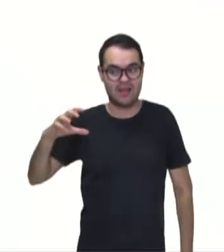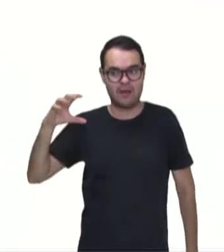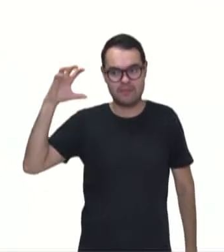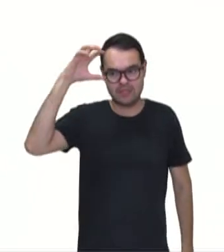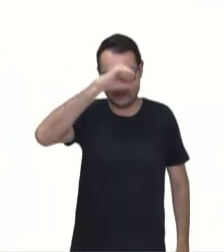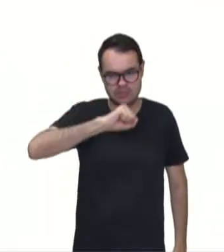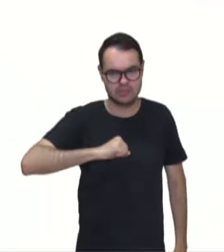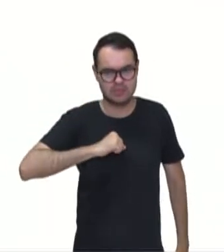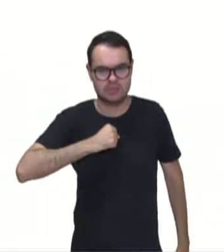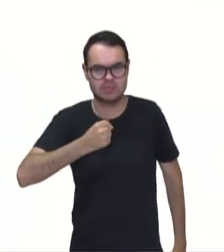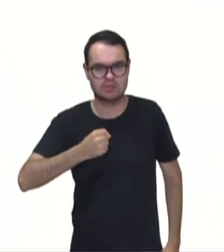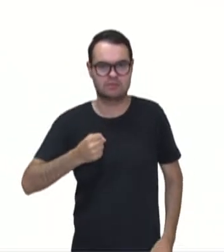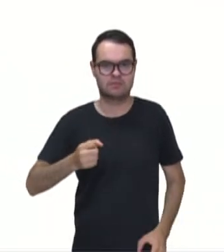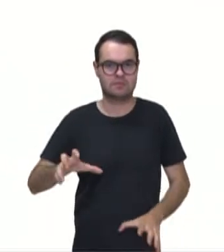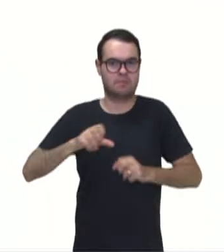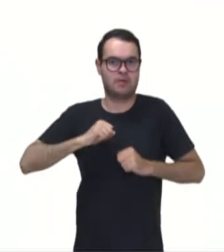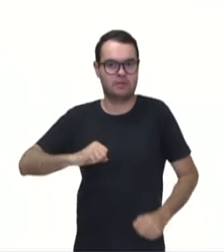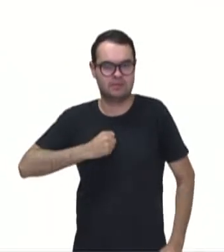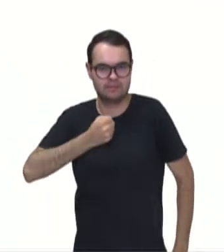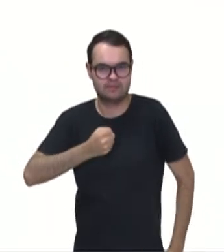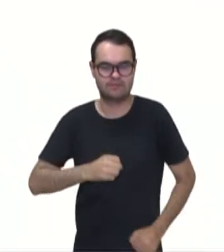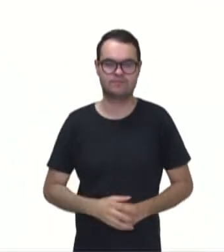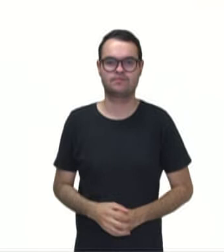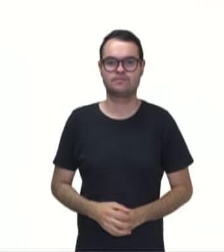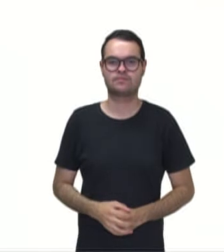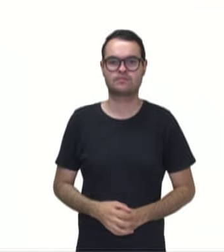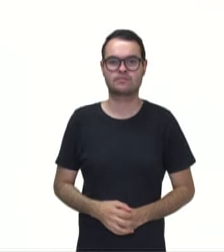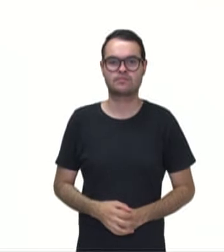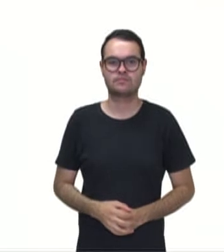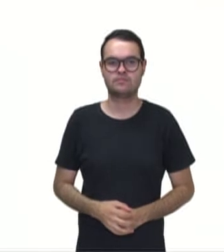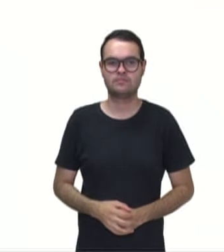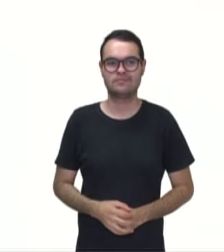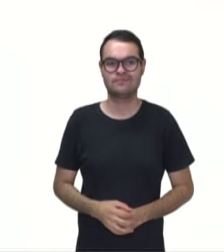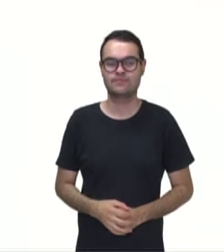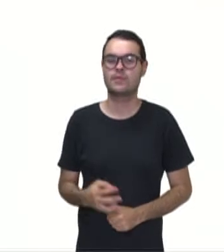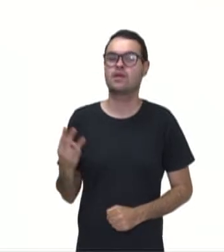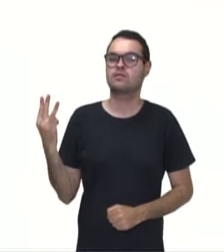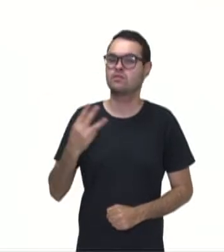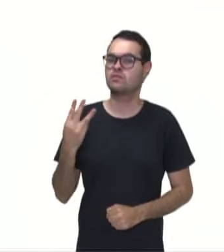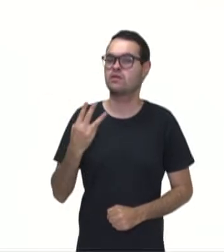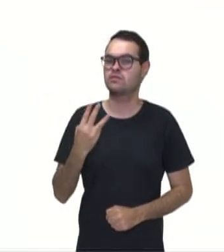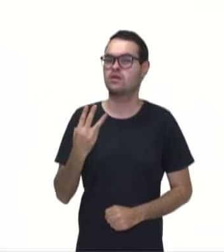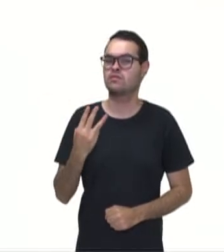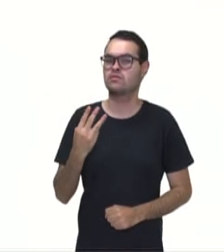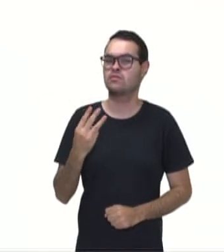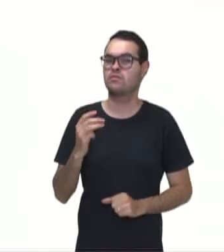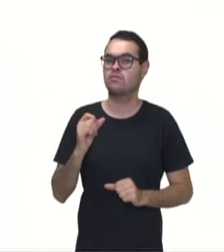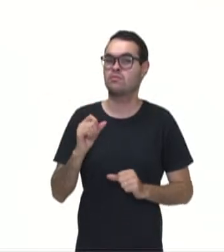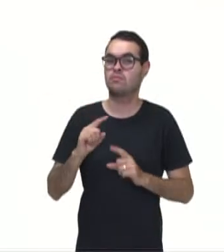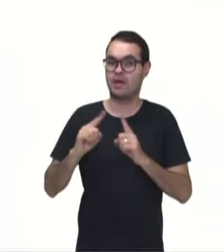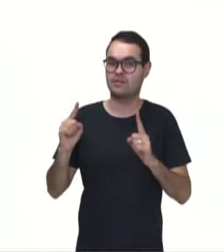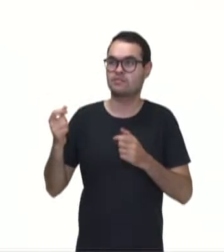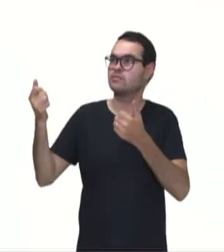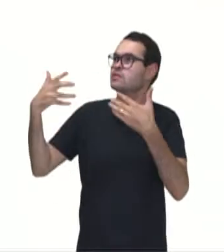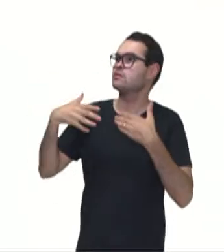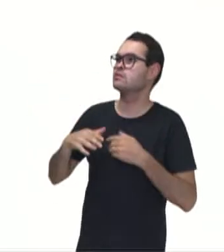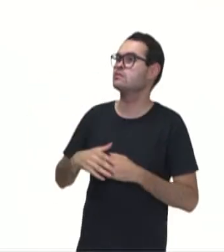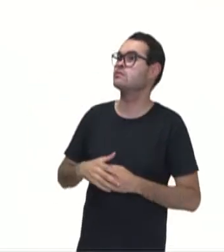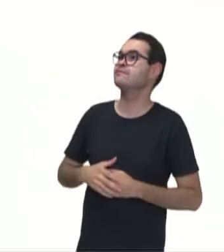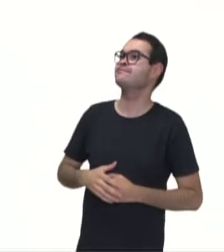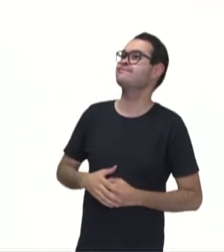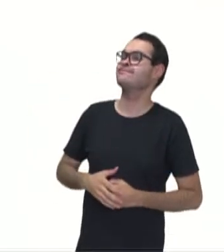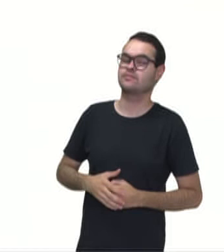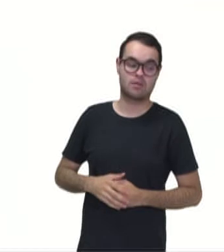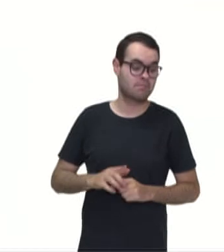Num terceiro movimento, observem a mudança de expressão do nosso personagem. E se podem aprender a odiar, podem